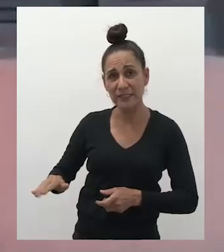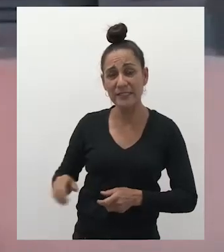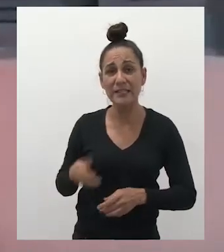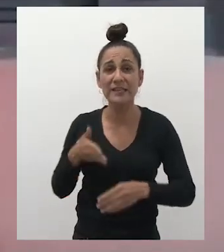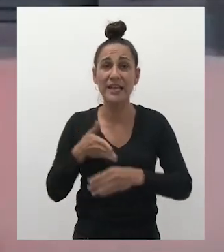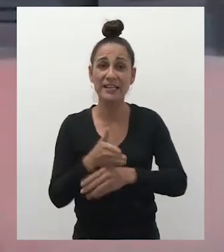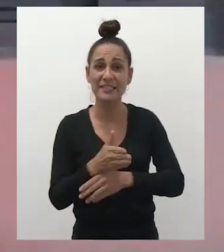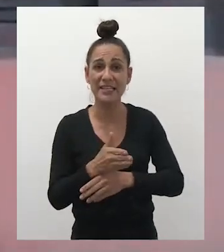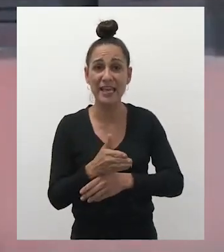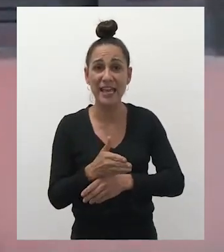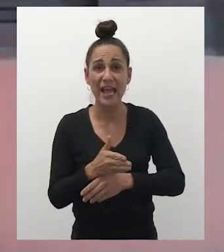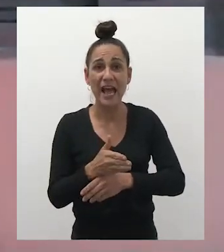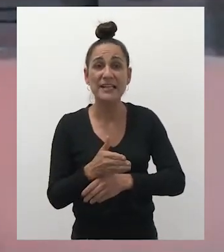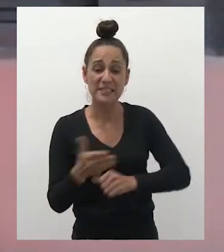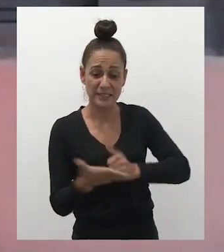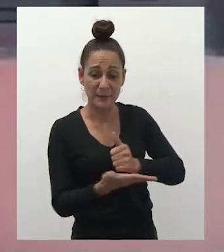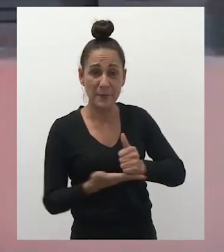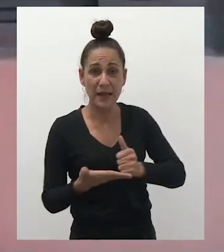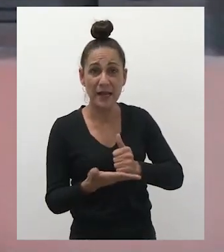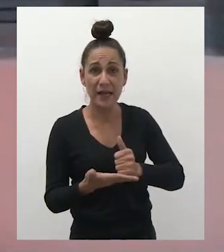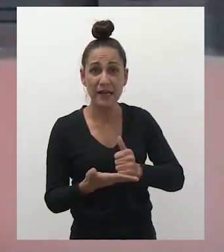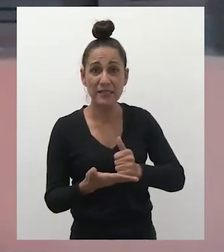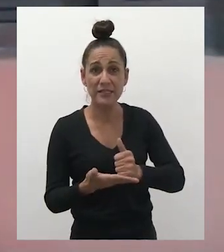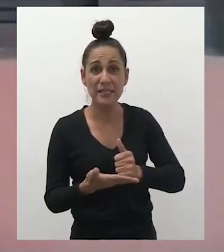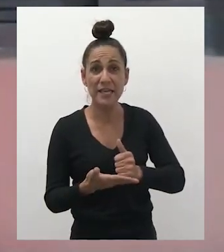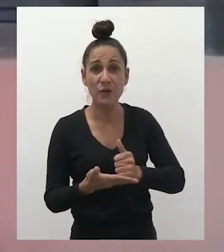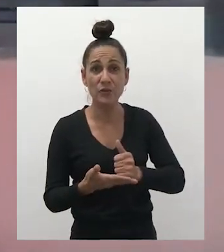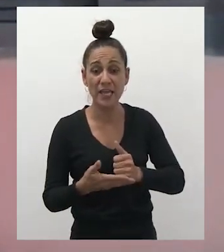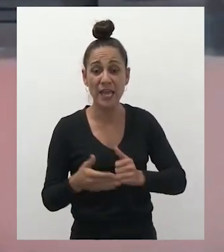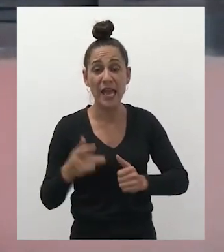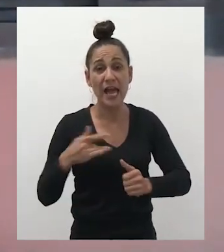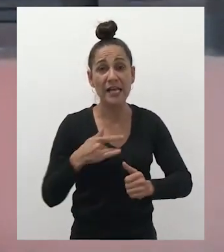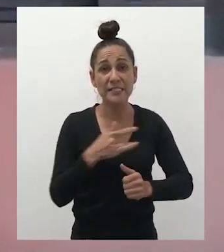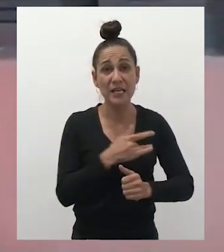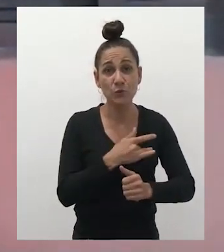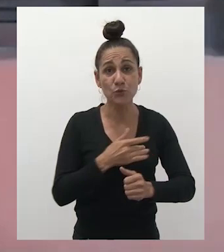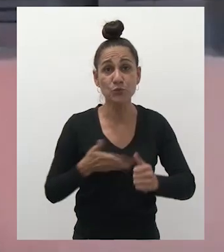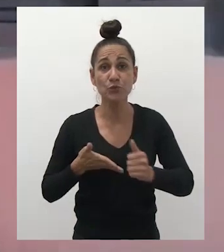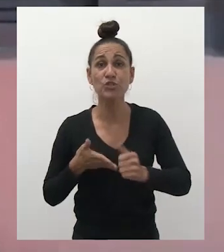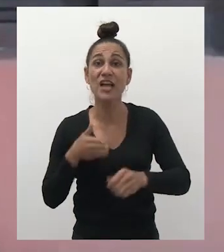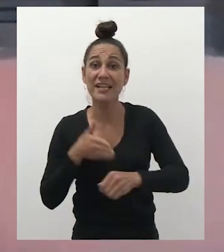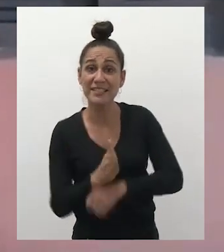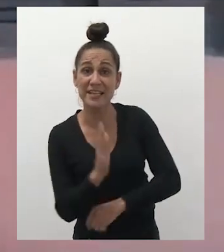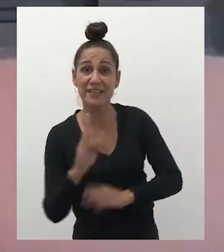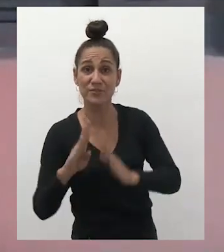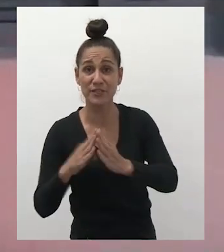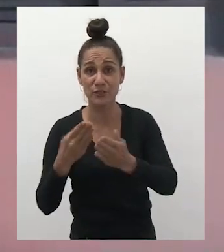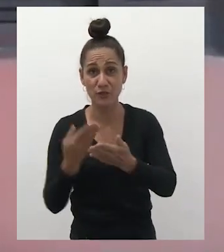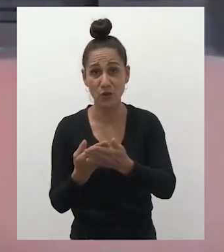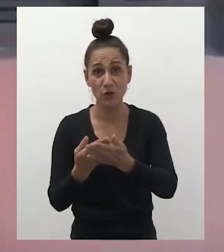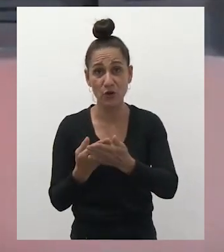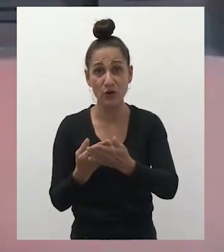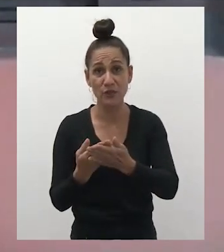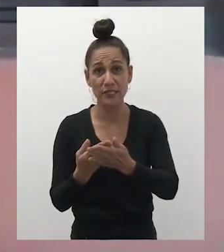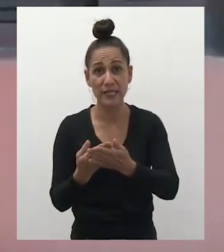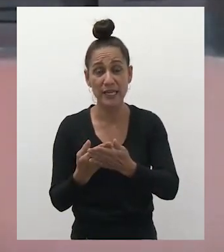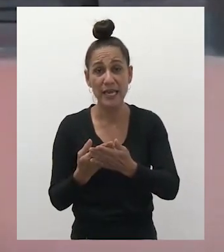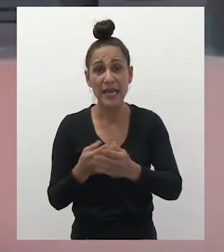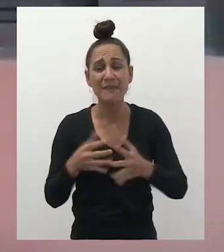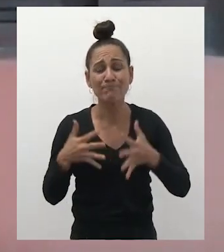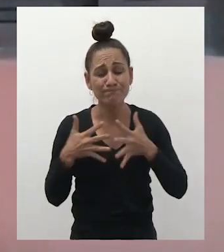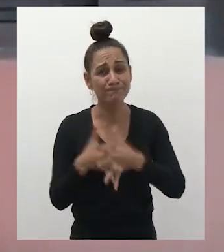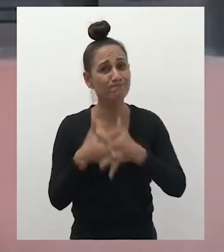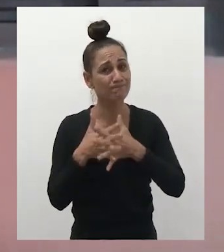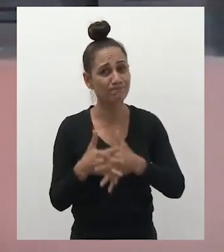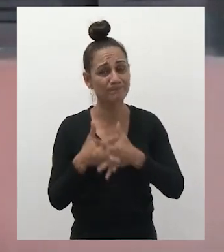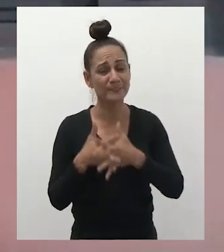acesso à coisa mais básica, né? Que é um posto de saúde, acesso à escola, é uma coisa complexa que a gente não